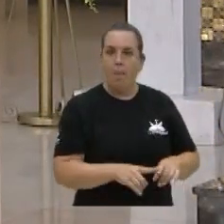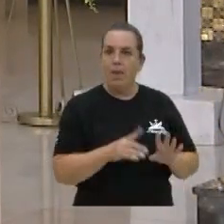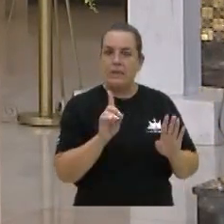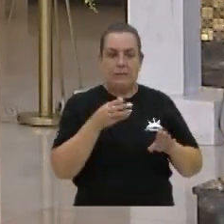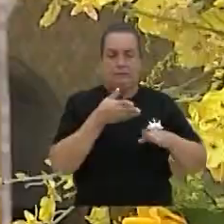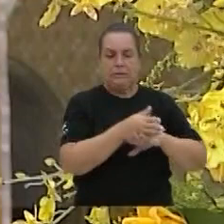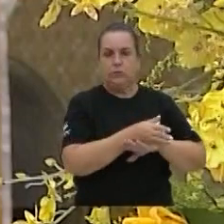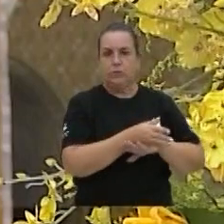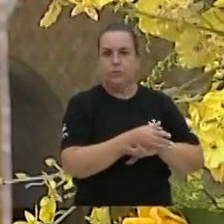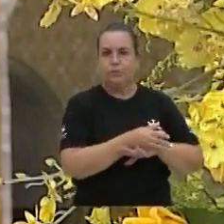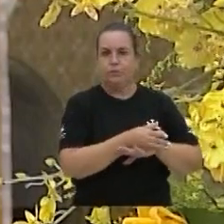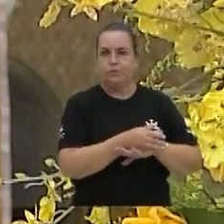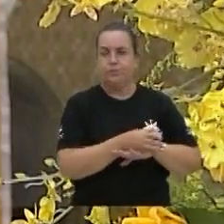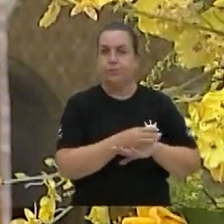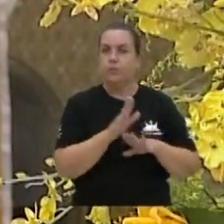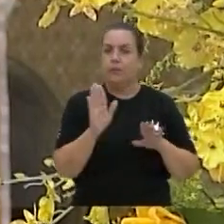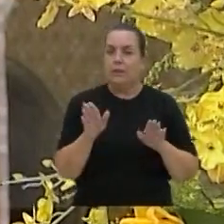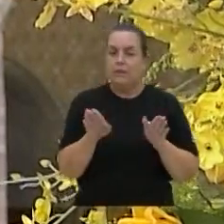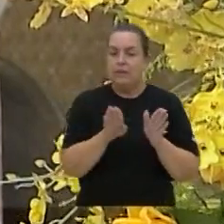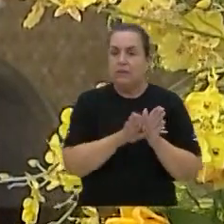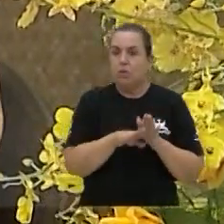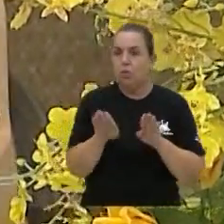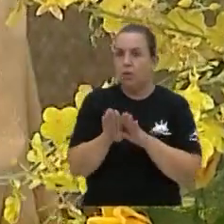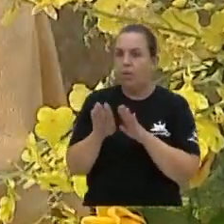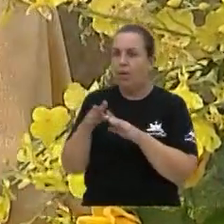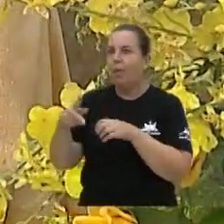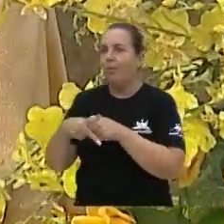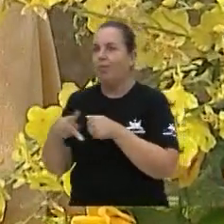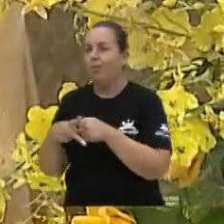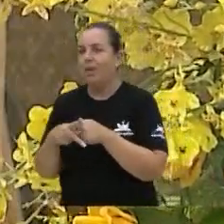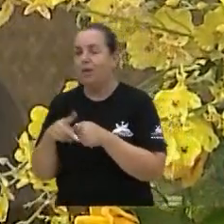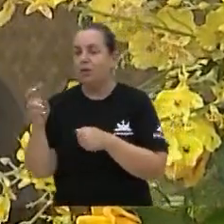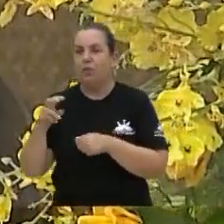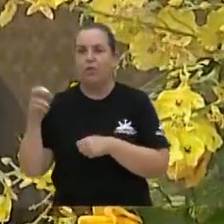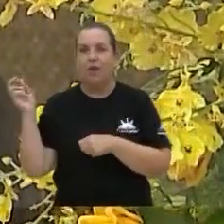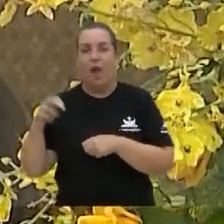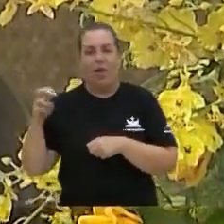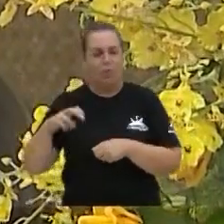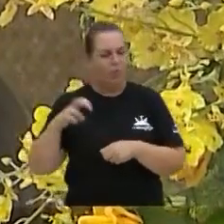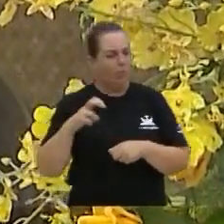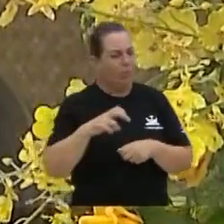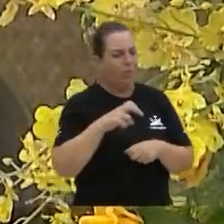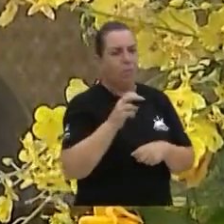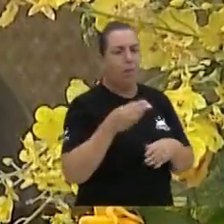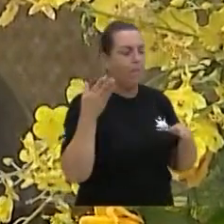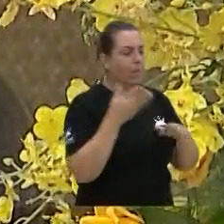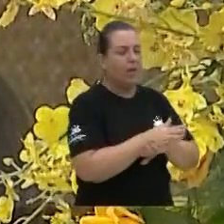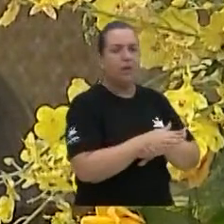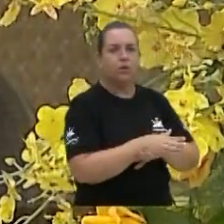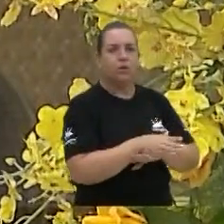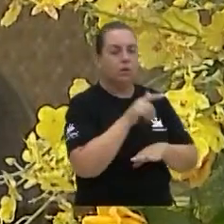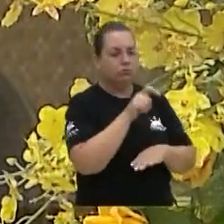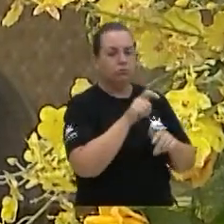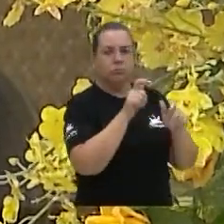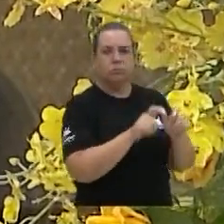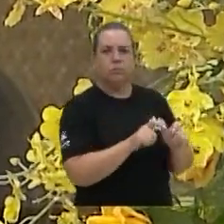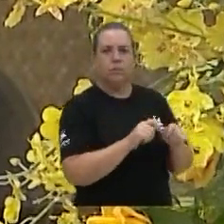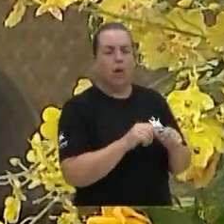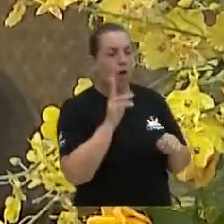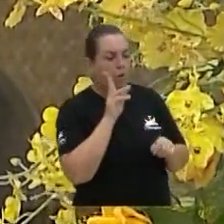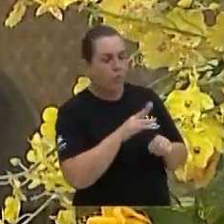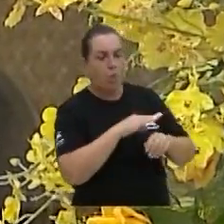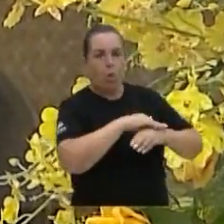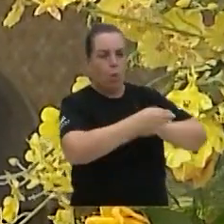entrou. Chegou também Simão Pedro, que vinha correndo atrás, entrou no túmulo, viu